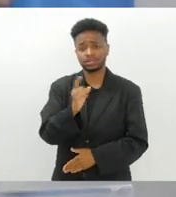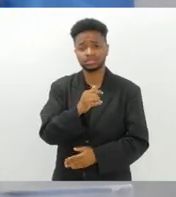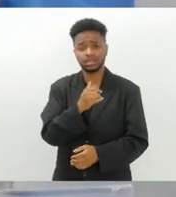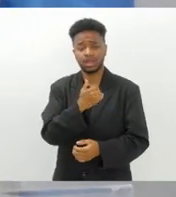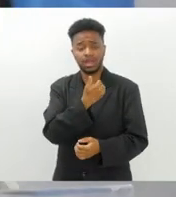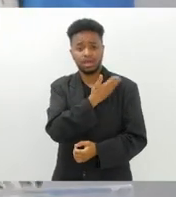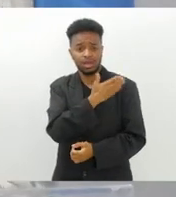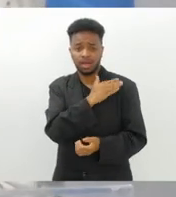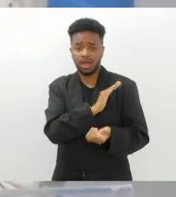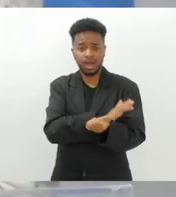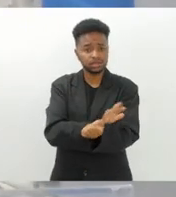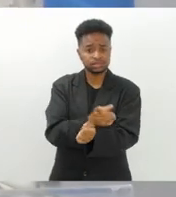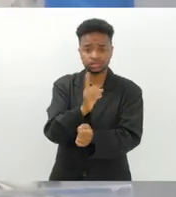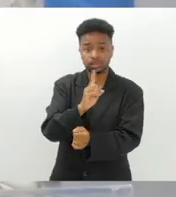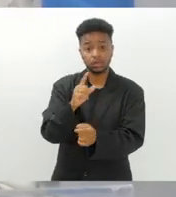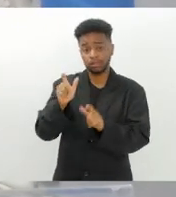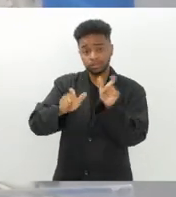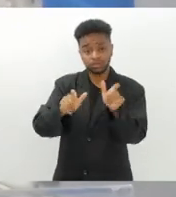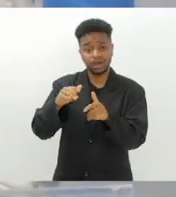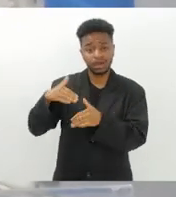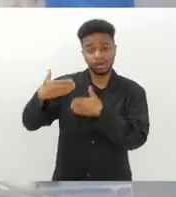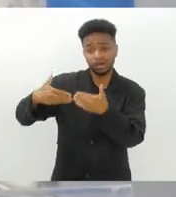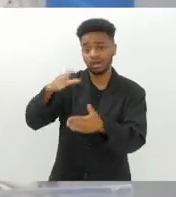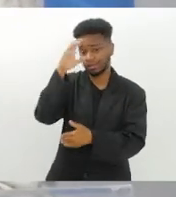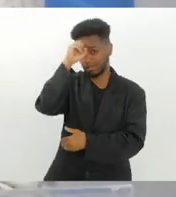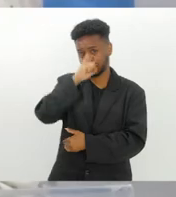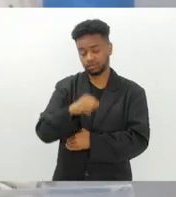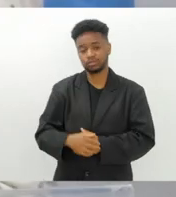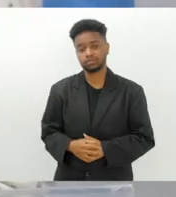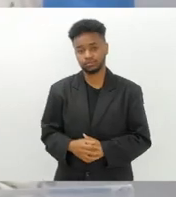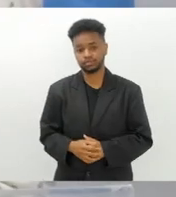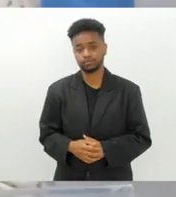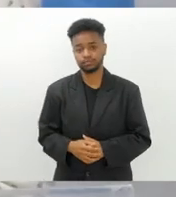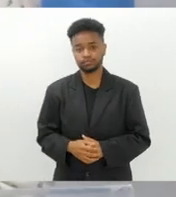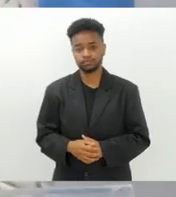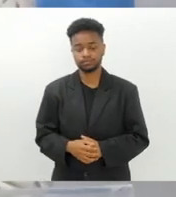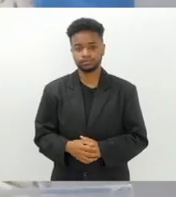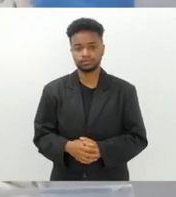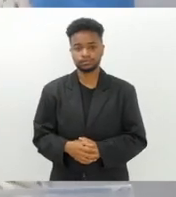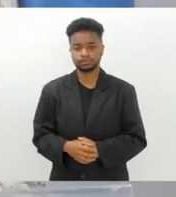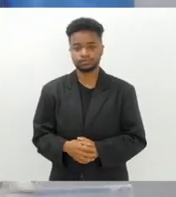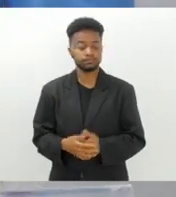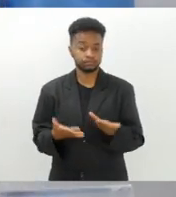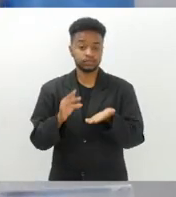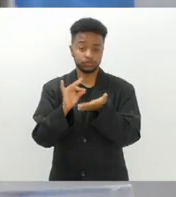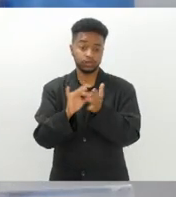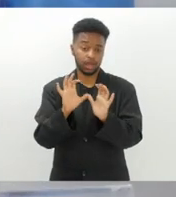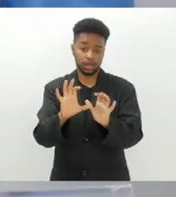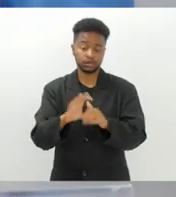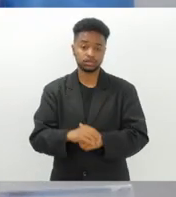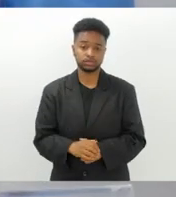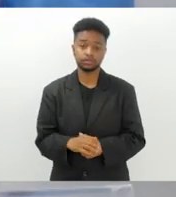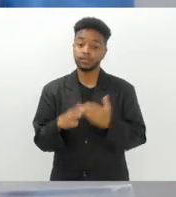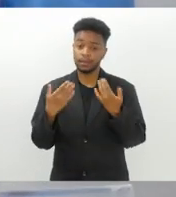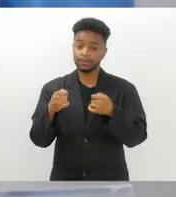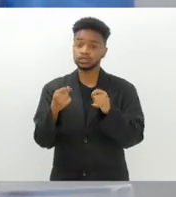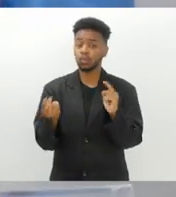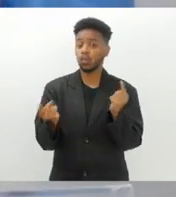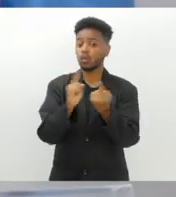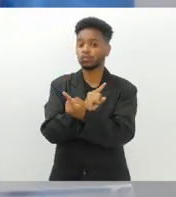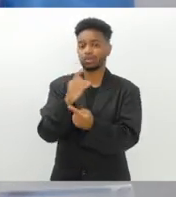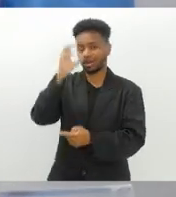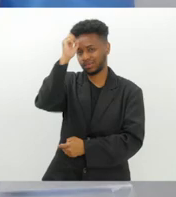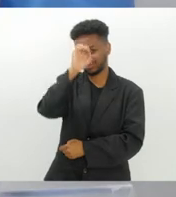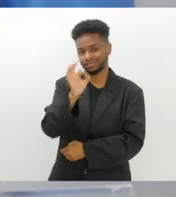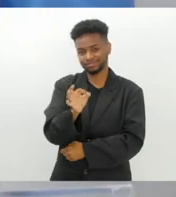pessoa aprende a ser. Aprende a ser racista e intolerante. Essa que é a verdade. Então, tem que aprender o contrário,